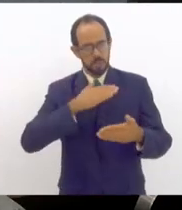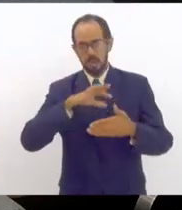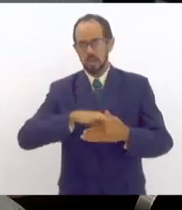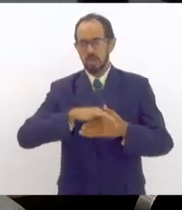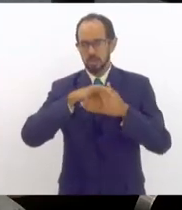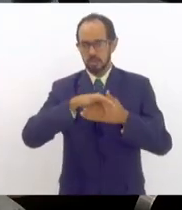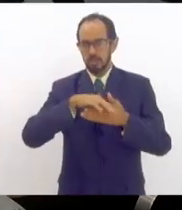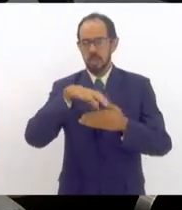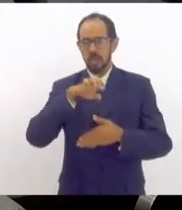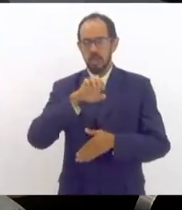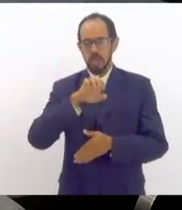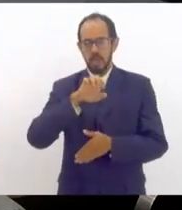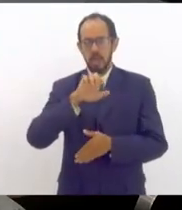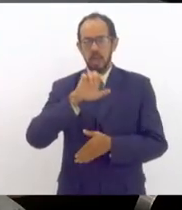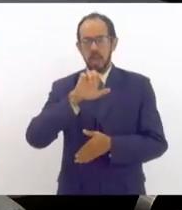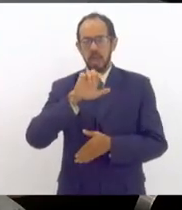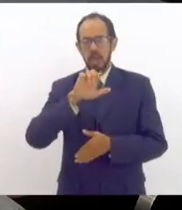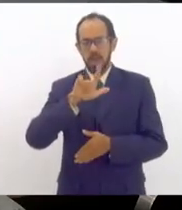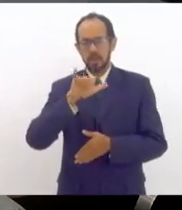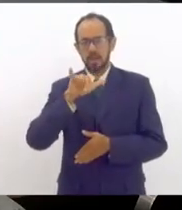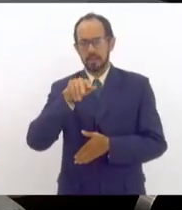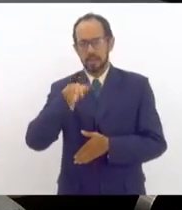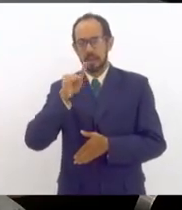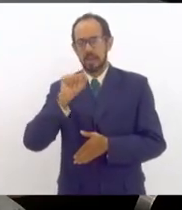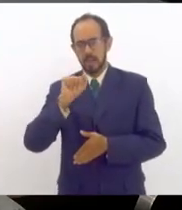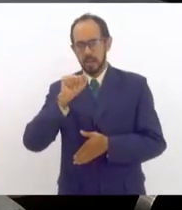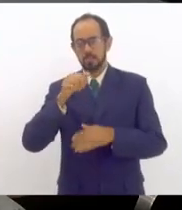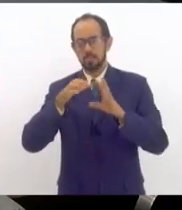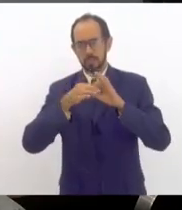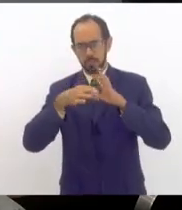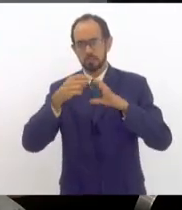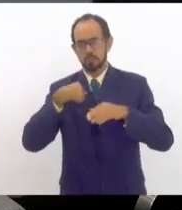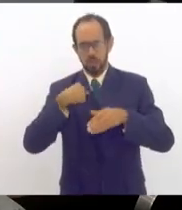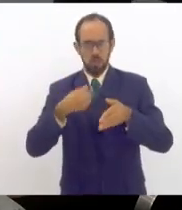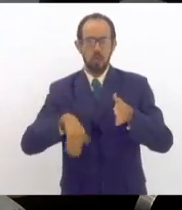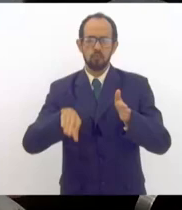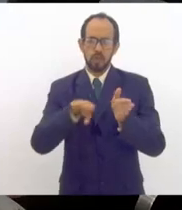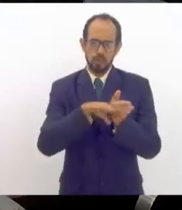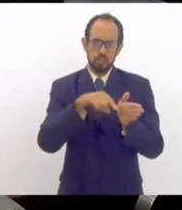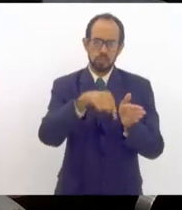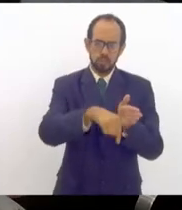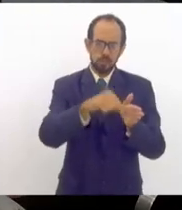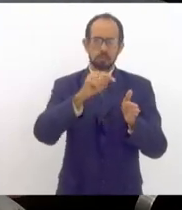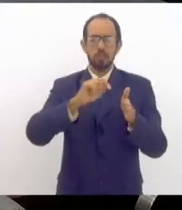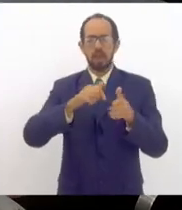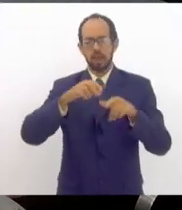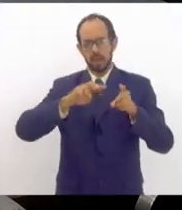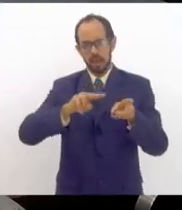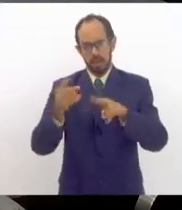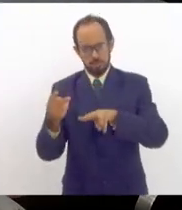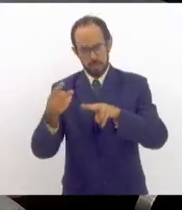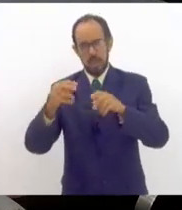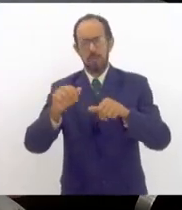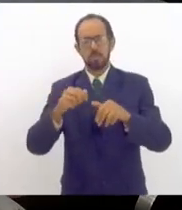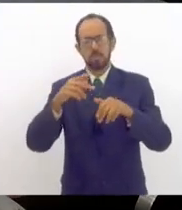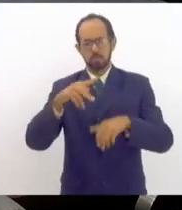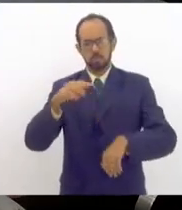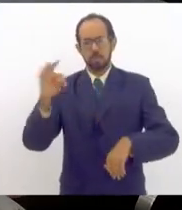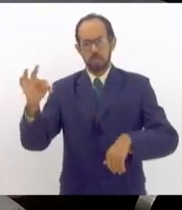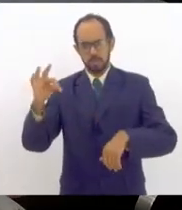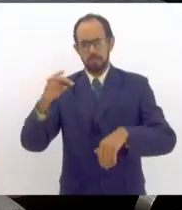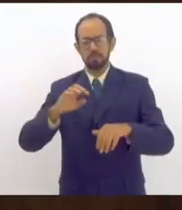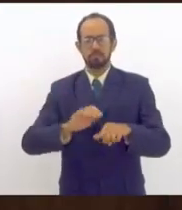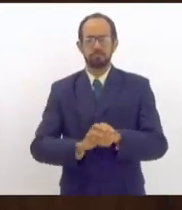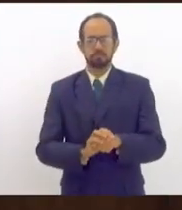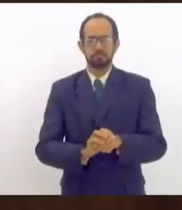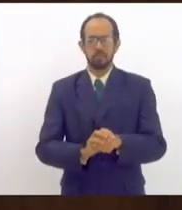takemoto que a líder do PT que ela me permitiu vir aqui encaminhar pela bancada do PT nós evidentemente